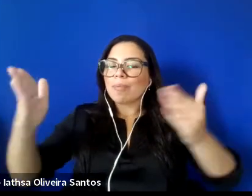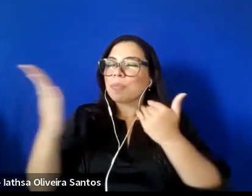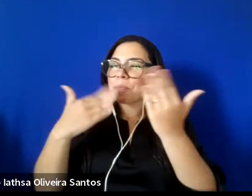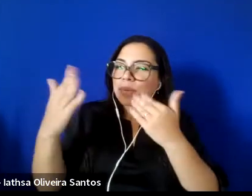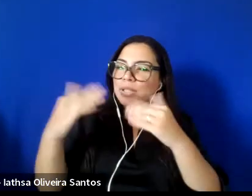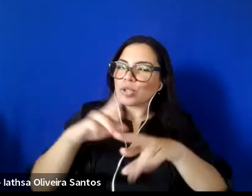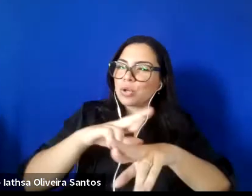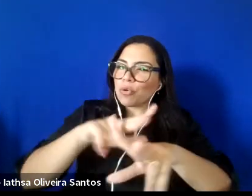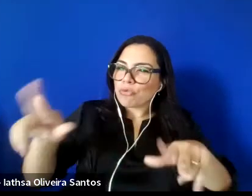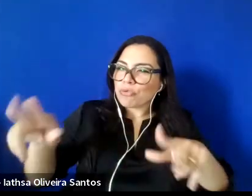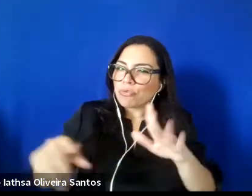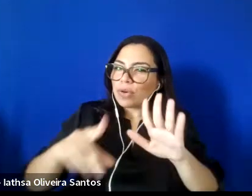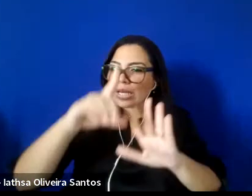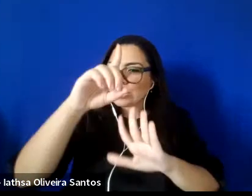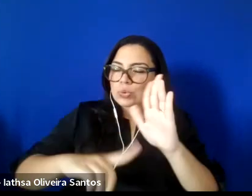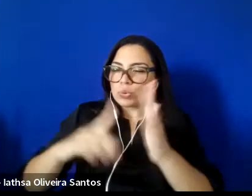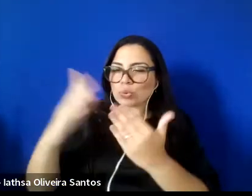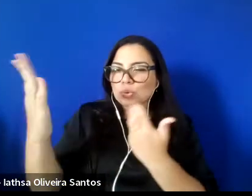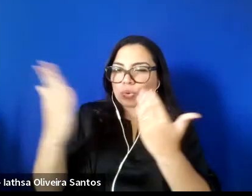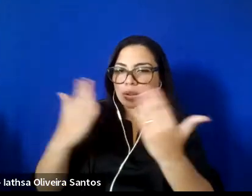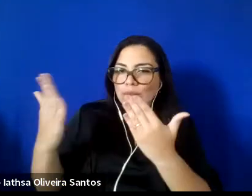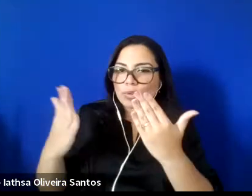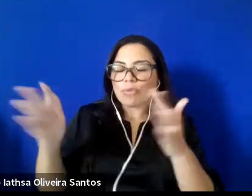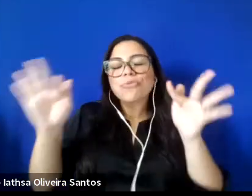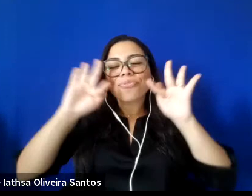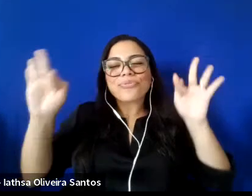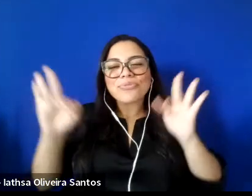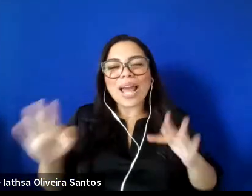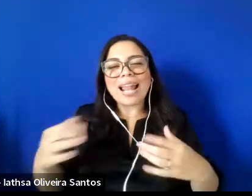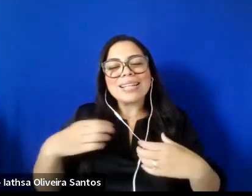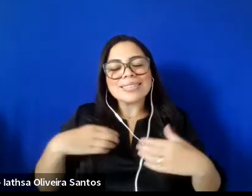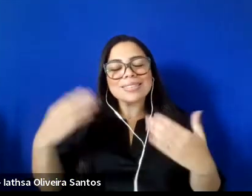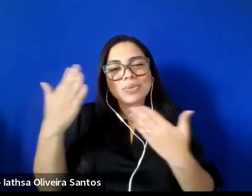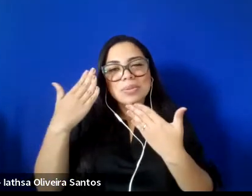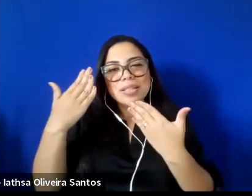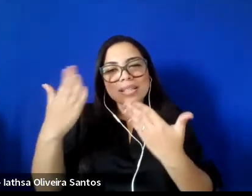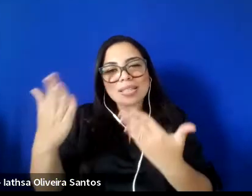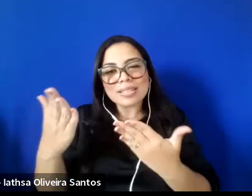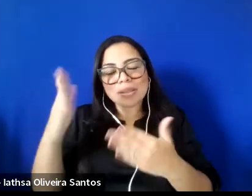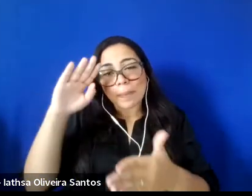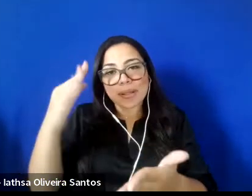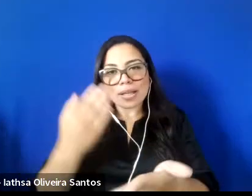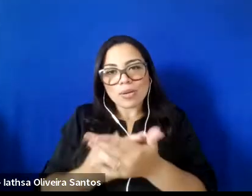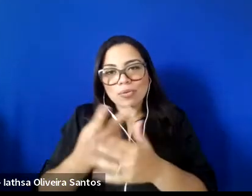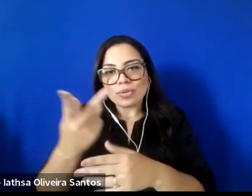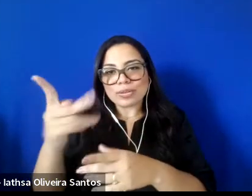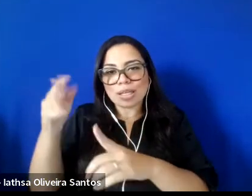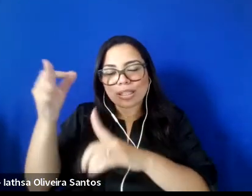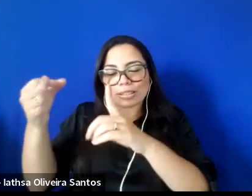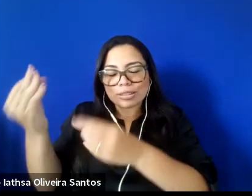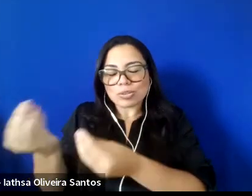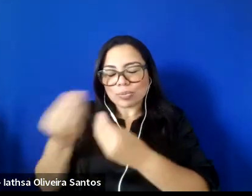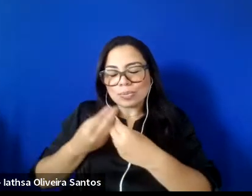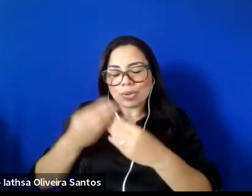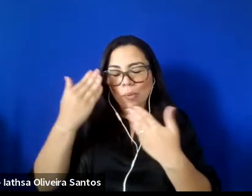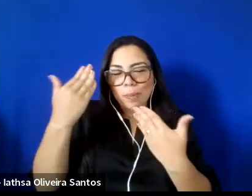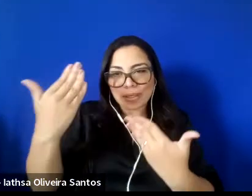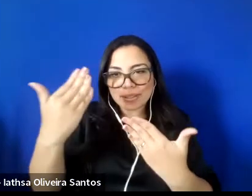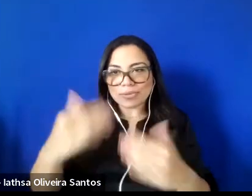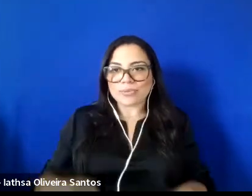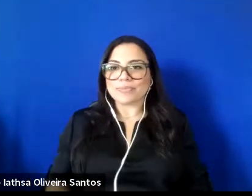o direito comparado, e eu fico muito feliz e agradecida pela confiança que a senhora me depositou. Muito obrigada.